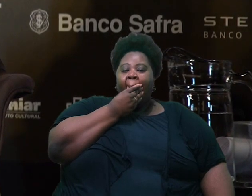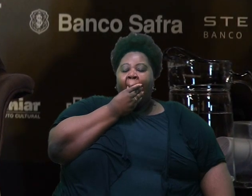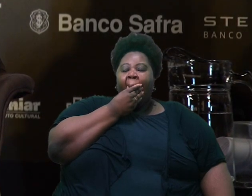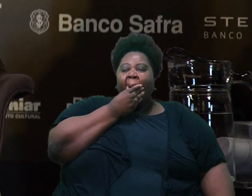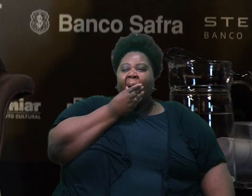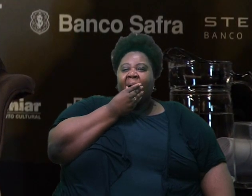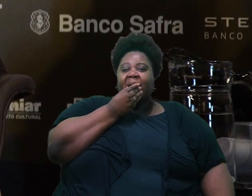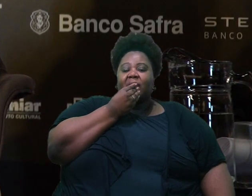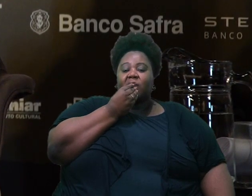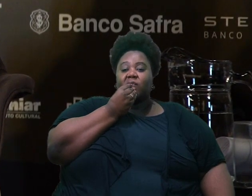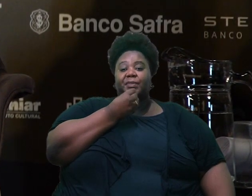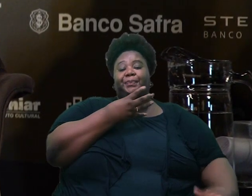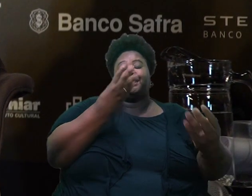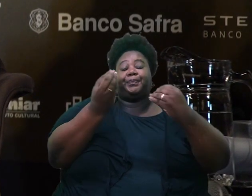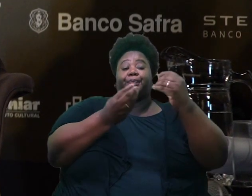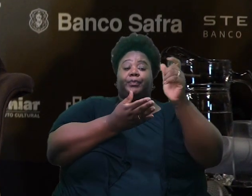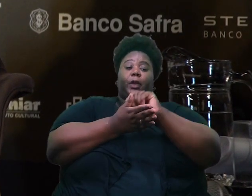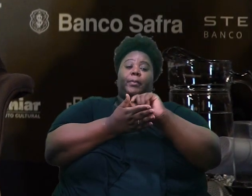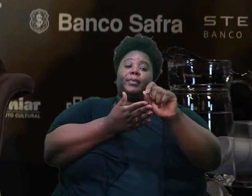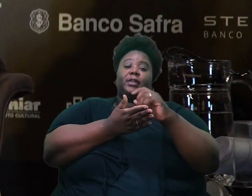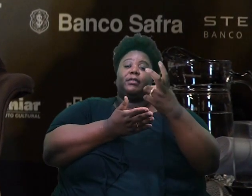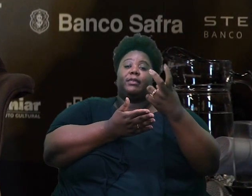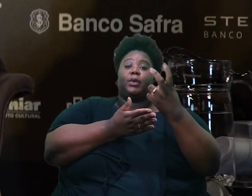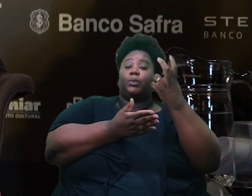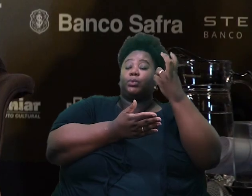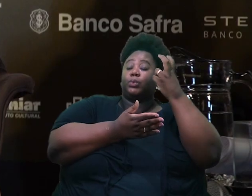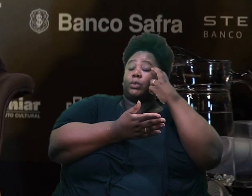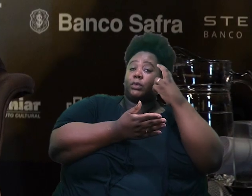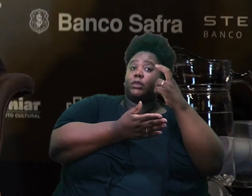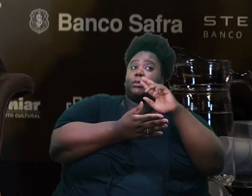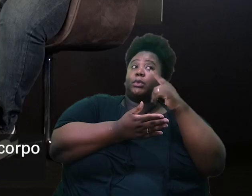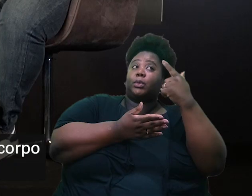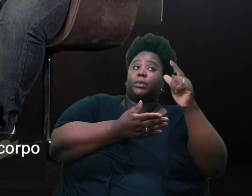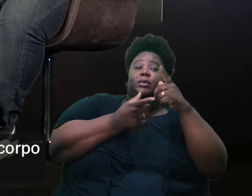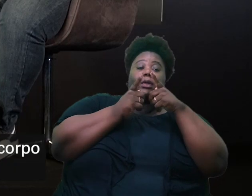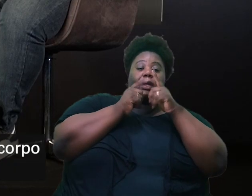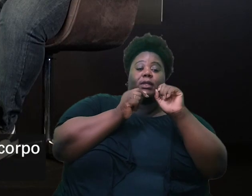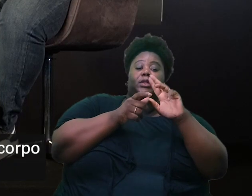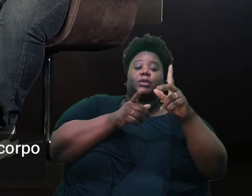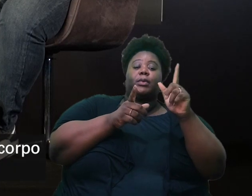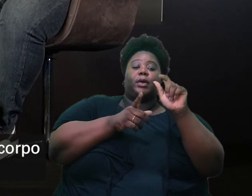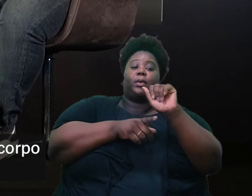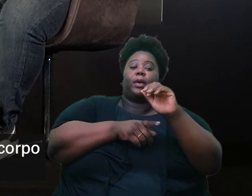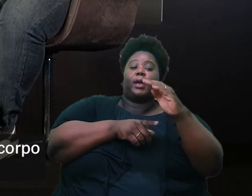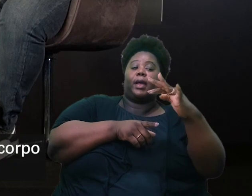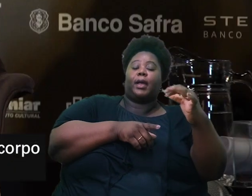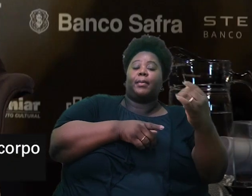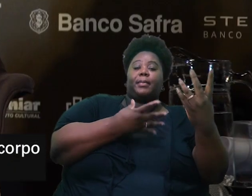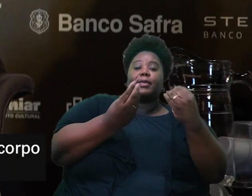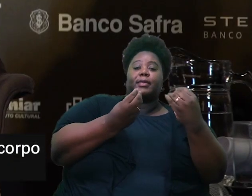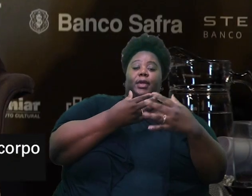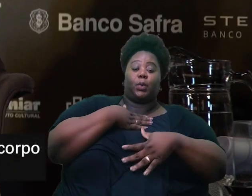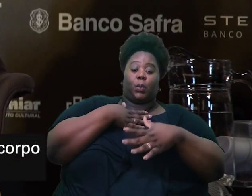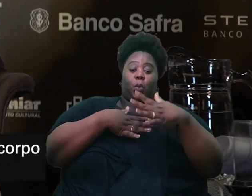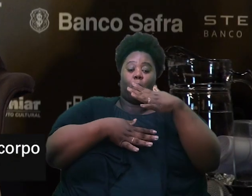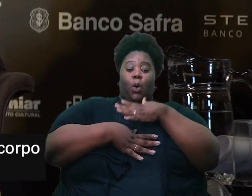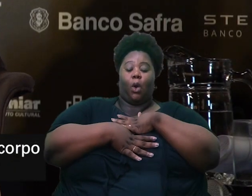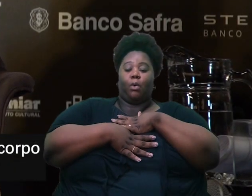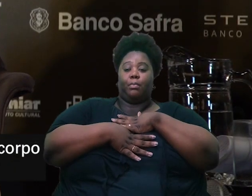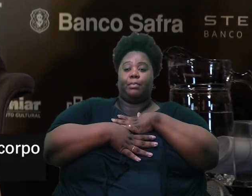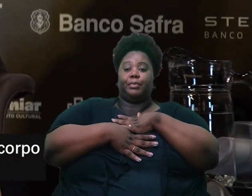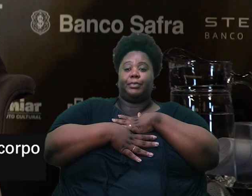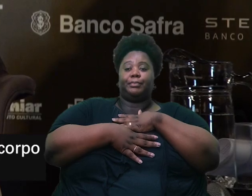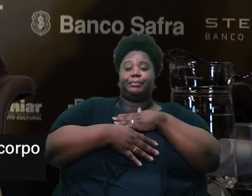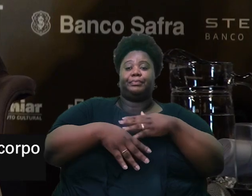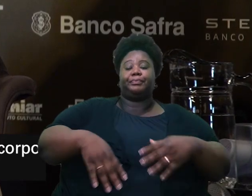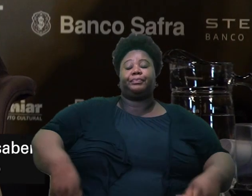com outros instrumentais que não a letra alfabética. Então, são as grafias pelo corpo, e no corpo a